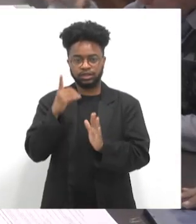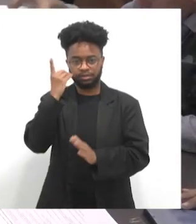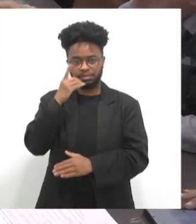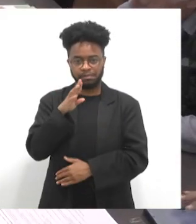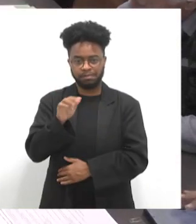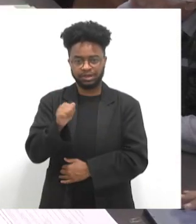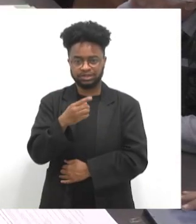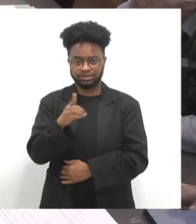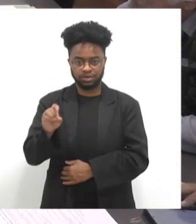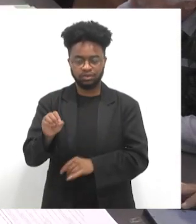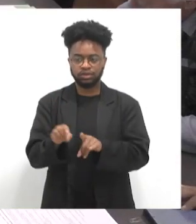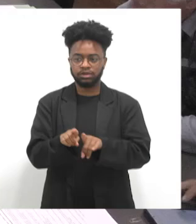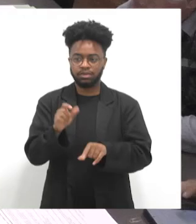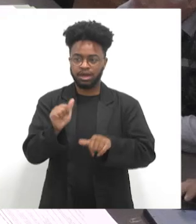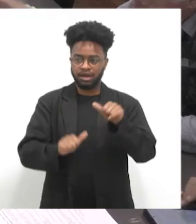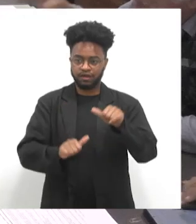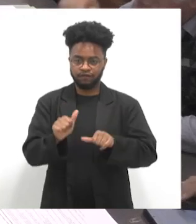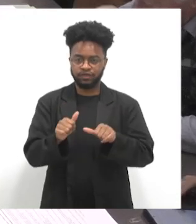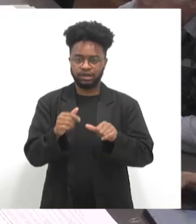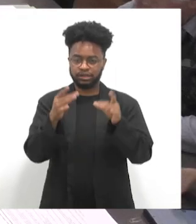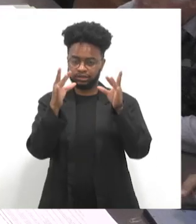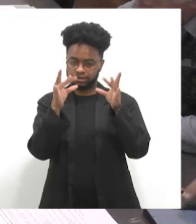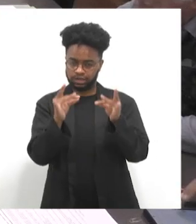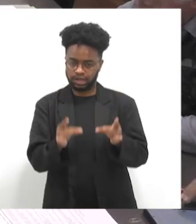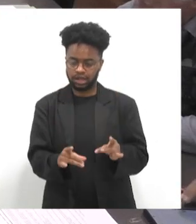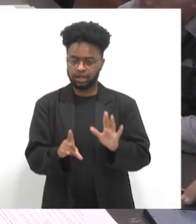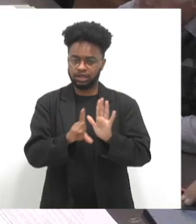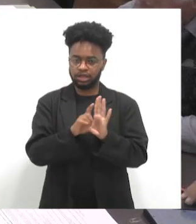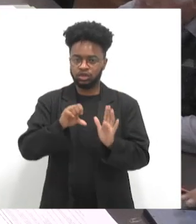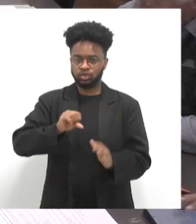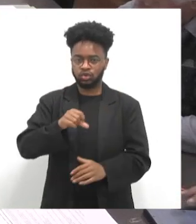Brazão e analisei com cuidado a Lei